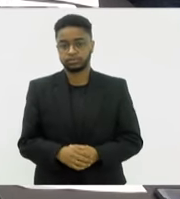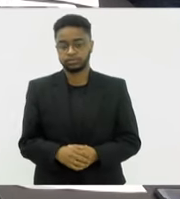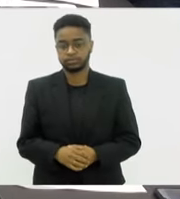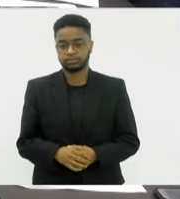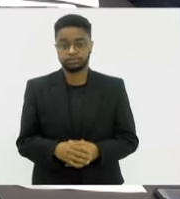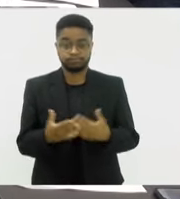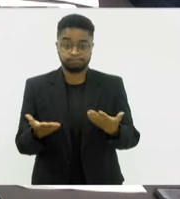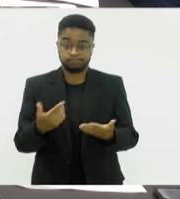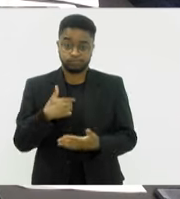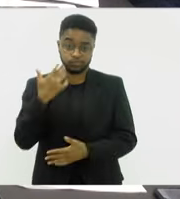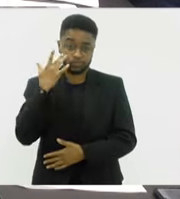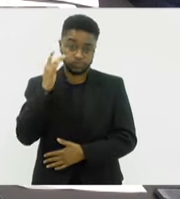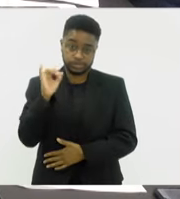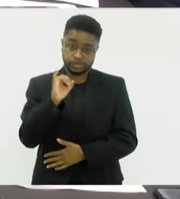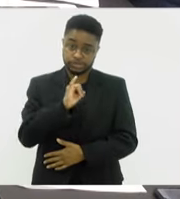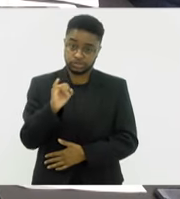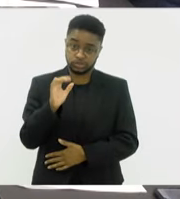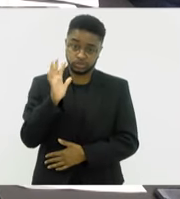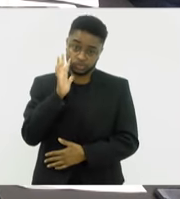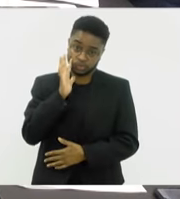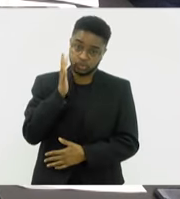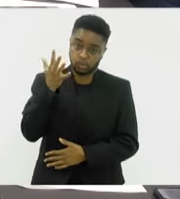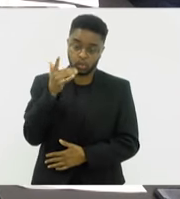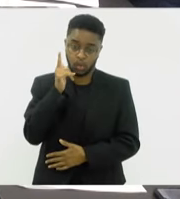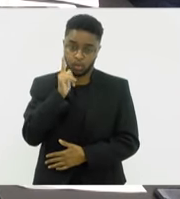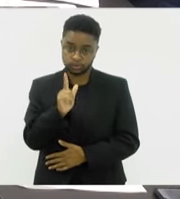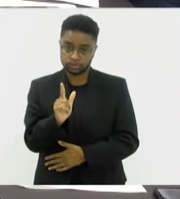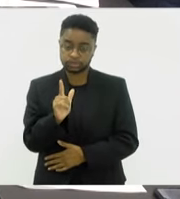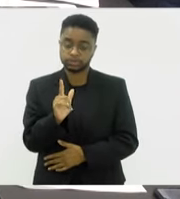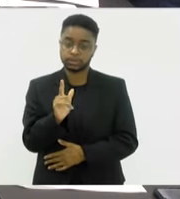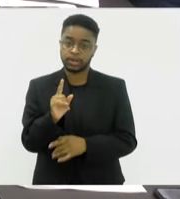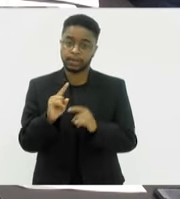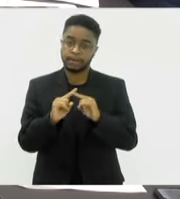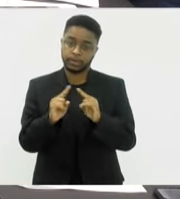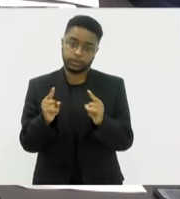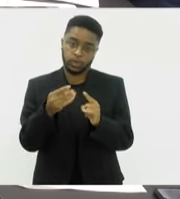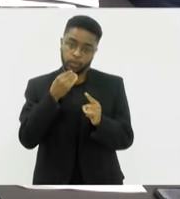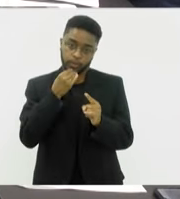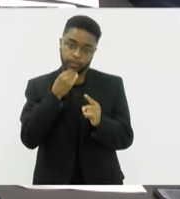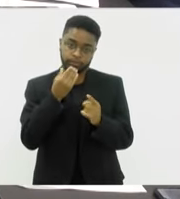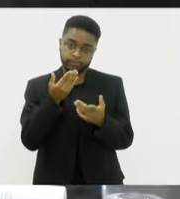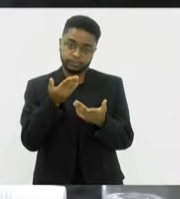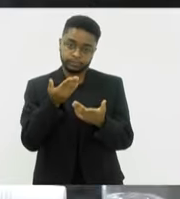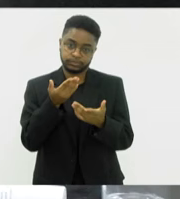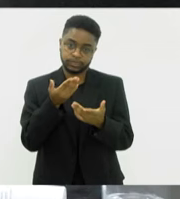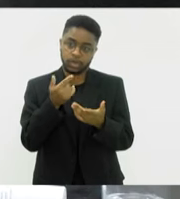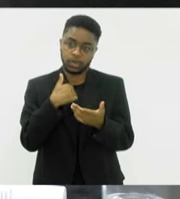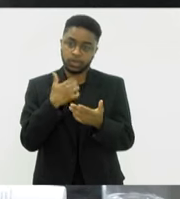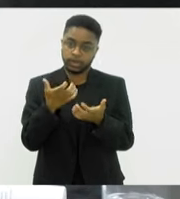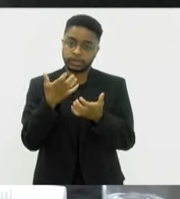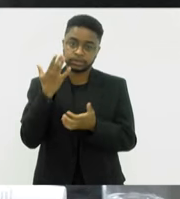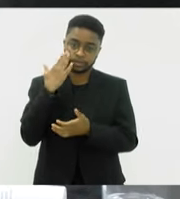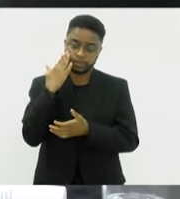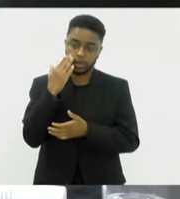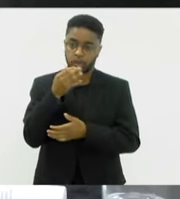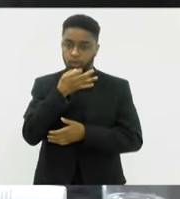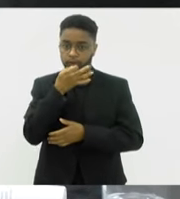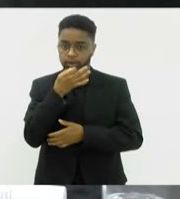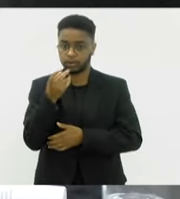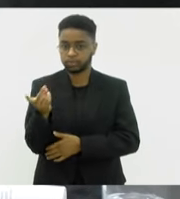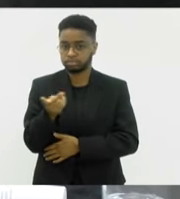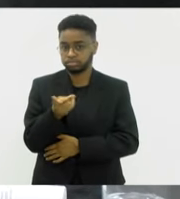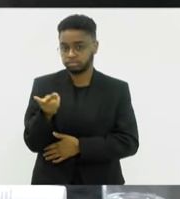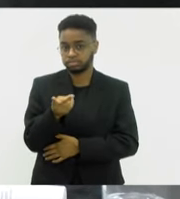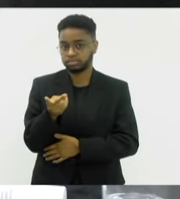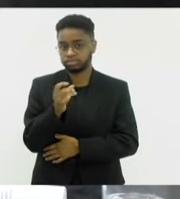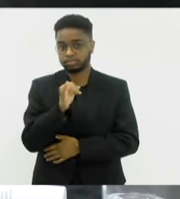Eu não sei se essa solução, aí, obviamente, por uma questão de justiça, que ouvi os autores de um e de outro, se